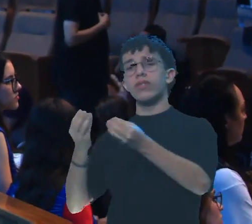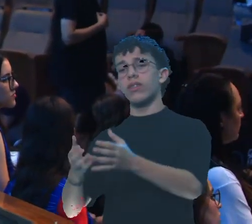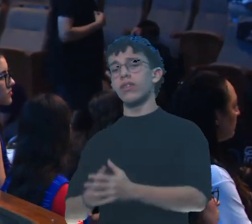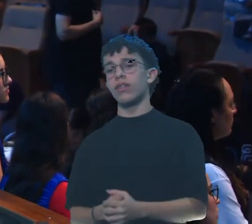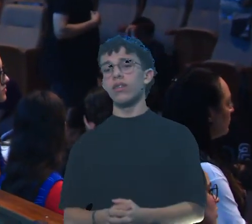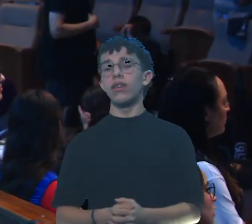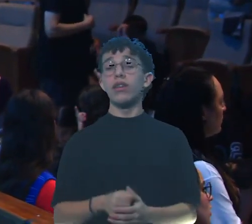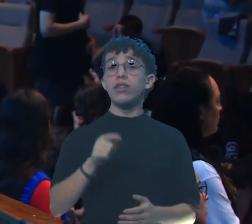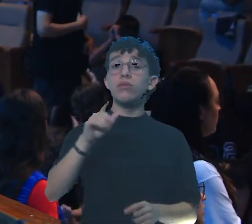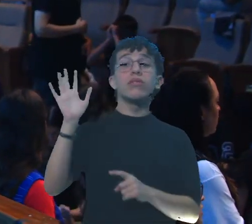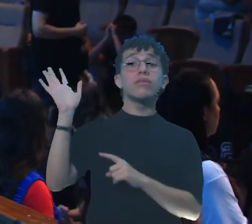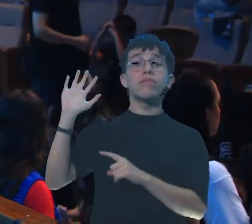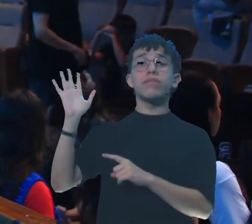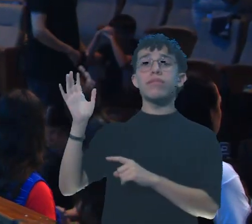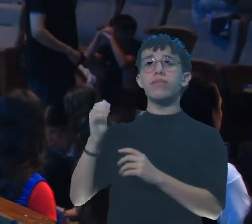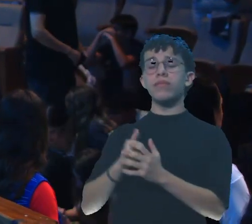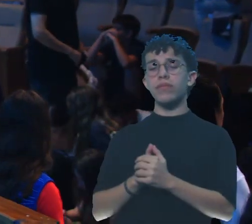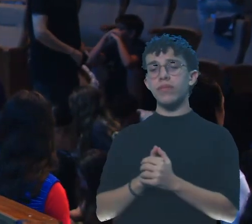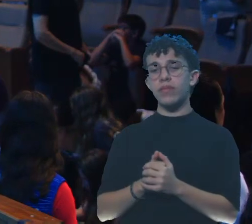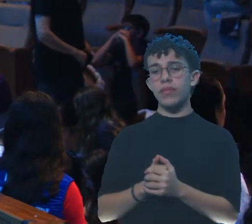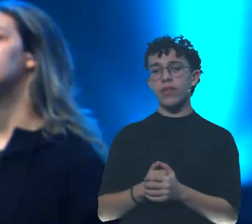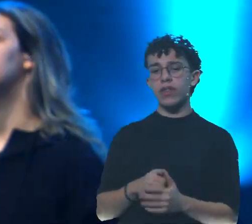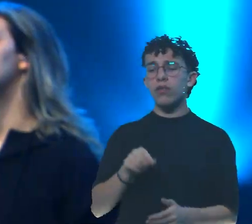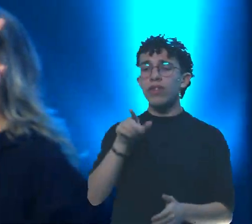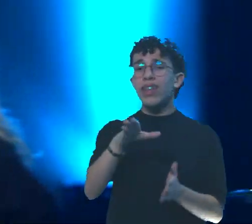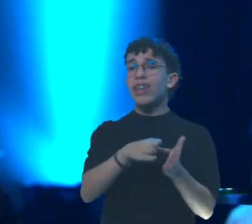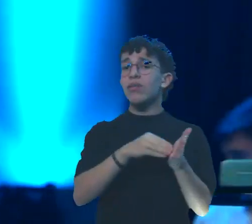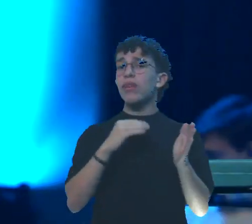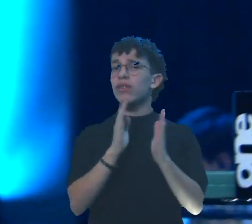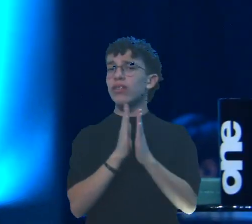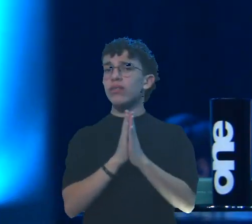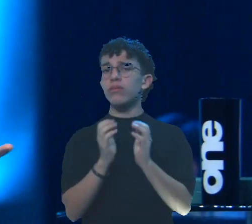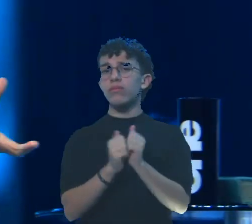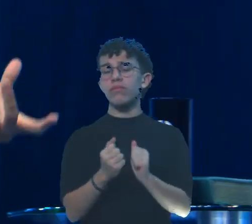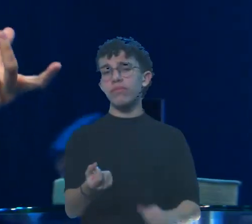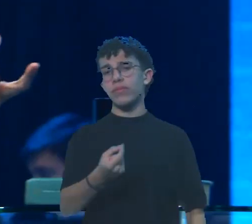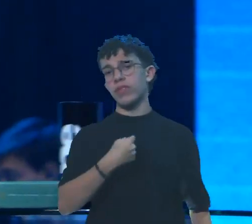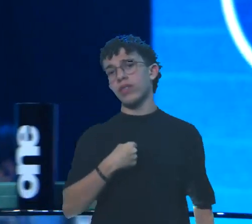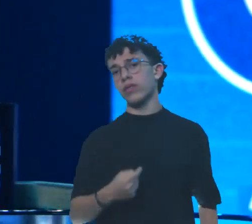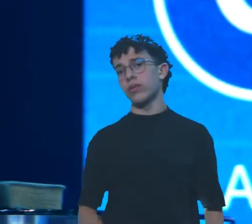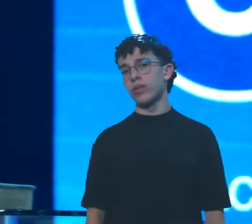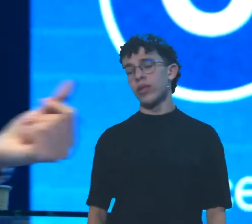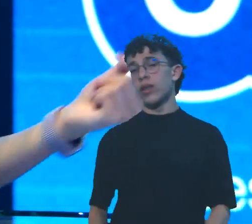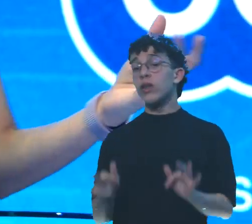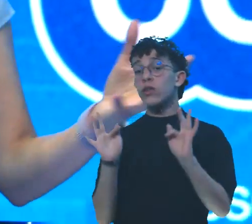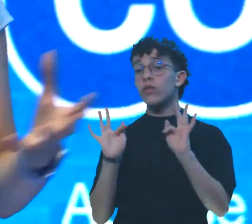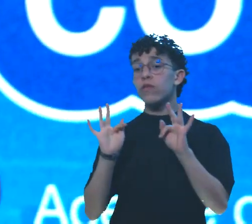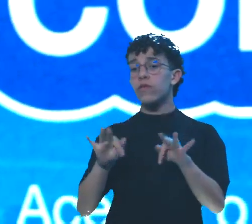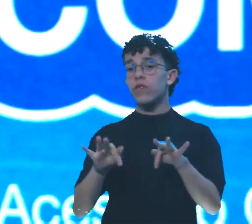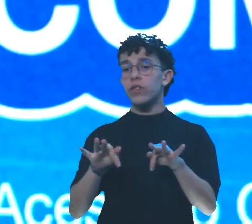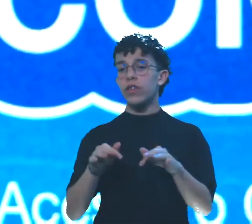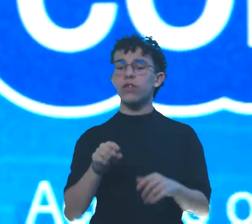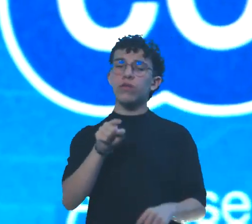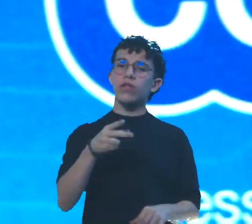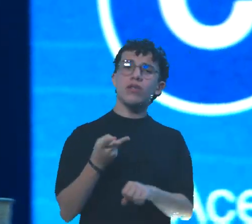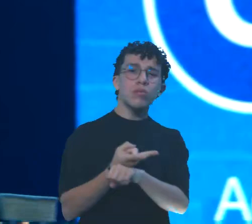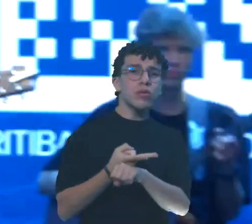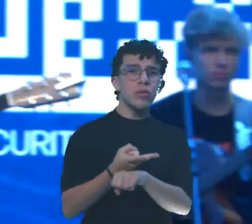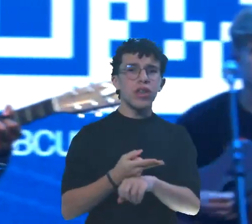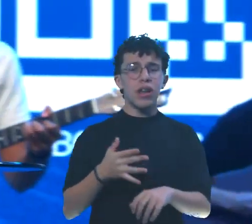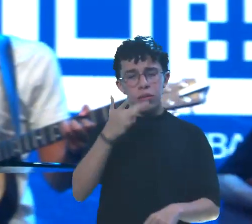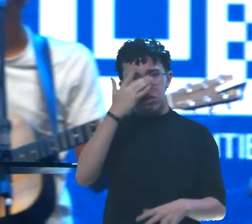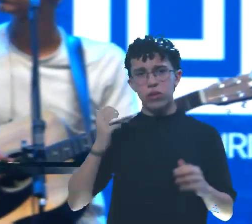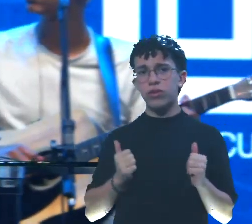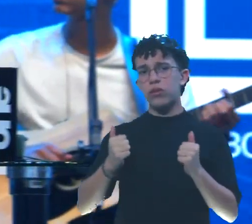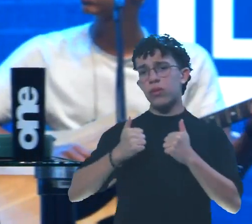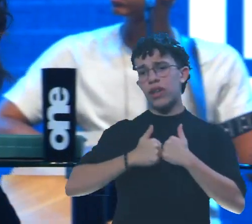Se você levantou sua mão, eu vou falar para você repetir agora uma oração comigo. E no final você vir aqui procurar um dos nossos